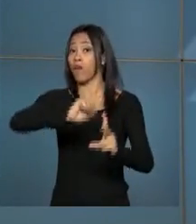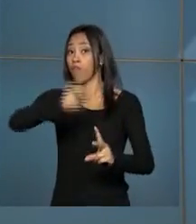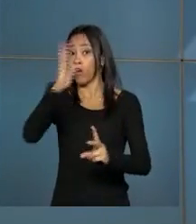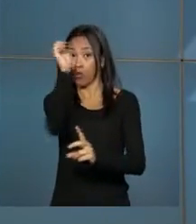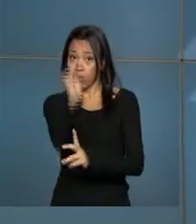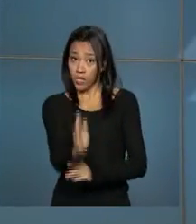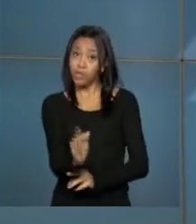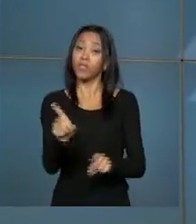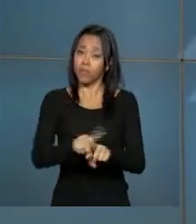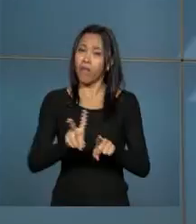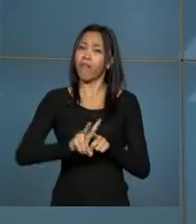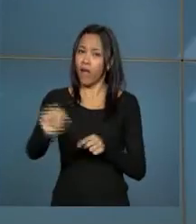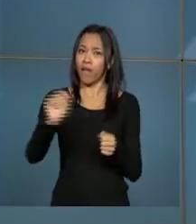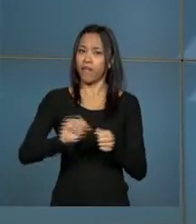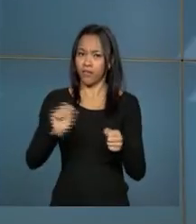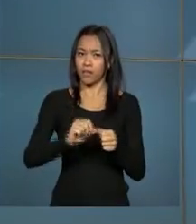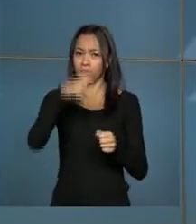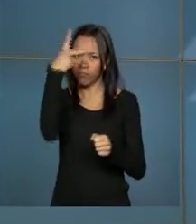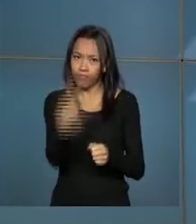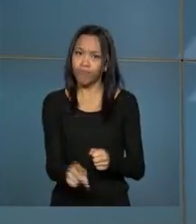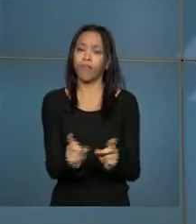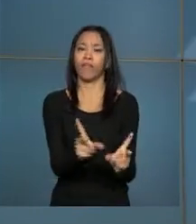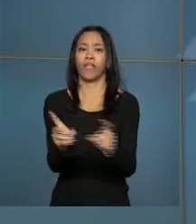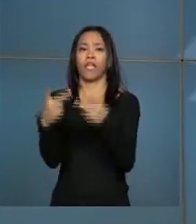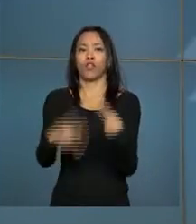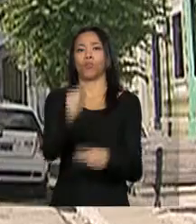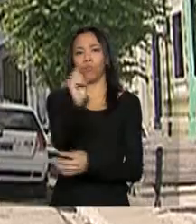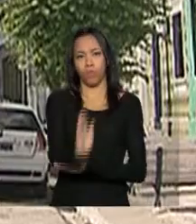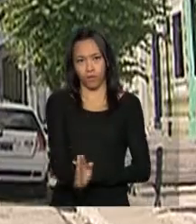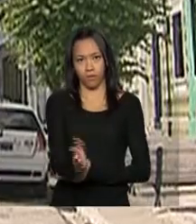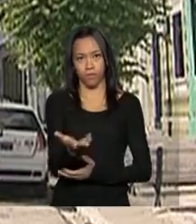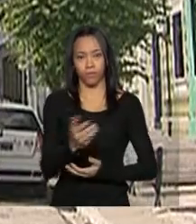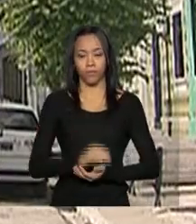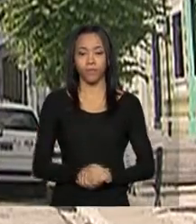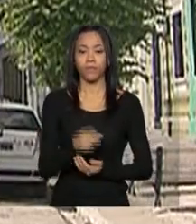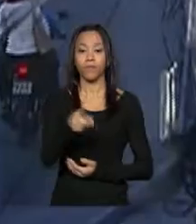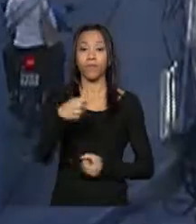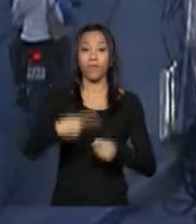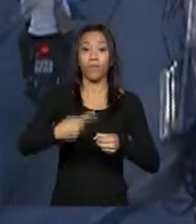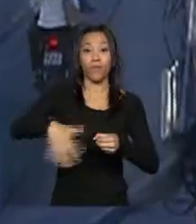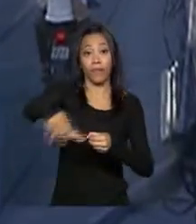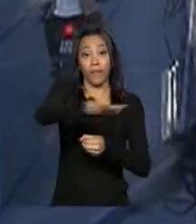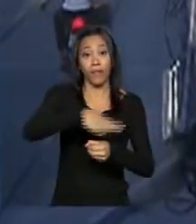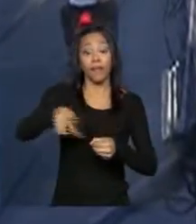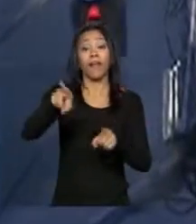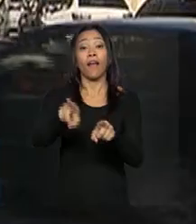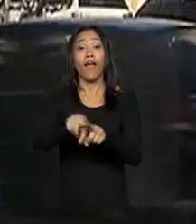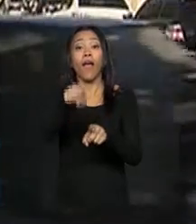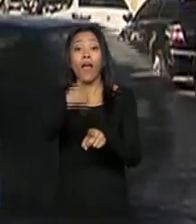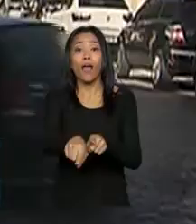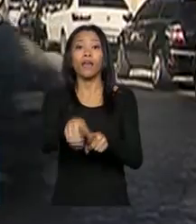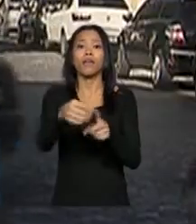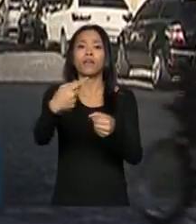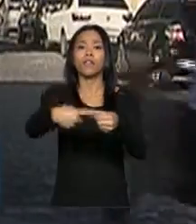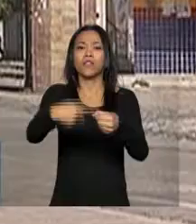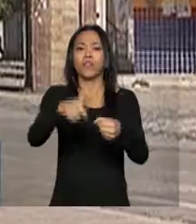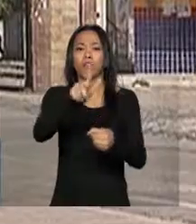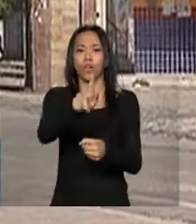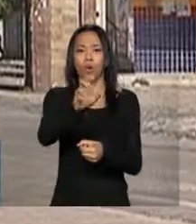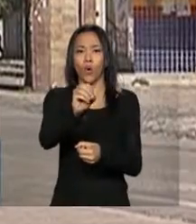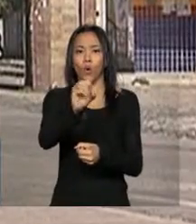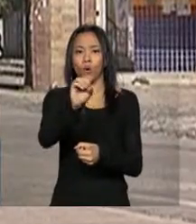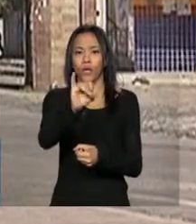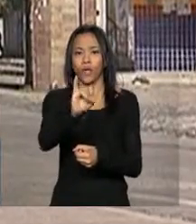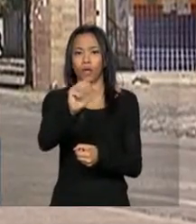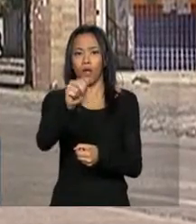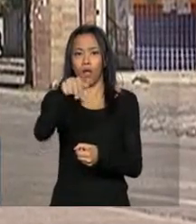vai produzir veículos para o mercado nacional. Goiânia fica na divisa entre a Zona da Mata e o Agreste pernambucano, a cerca de